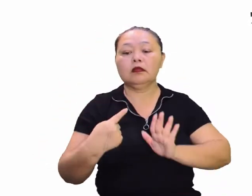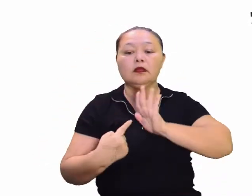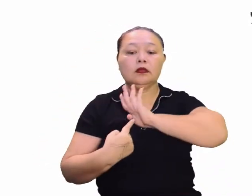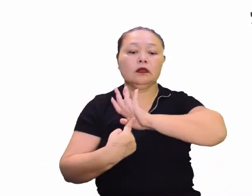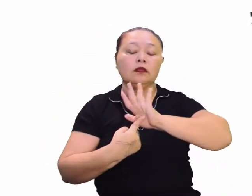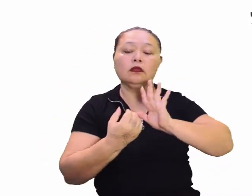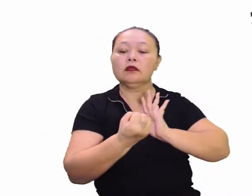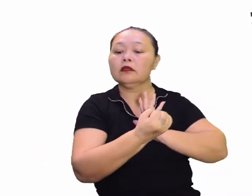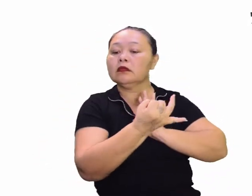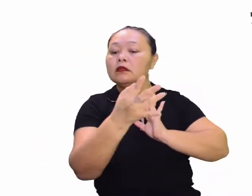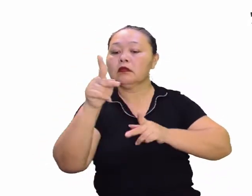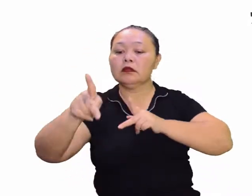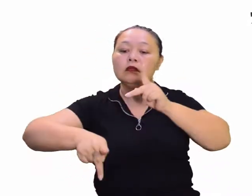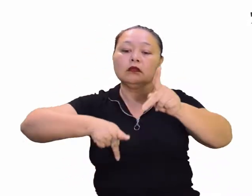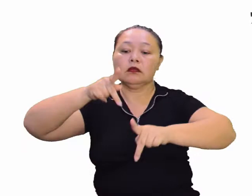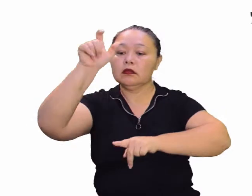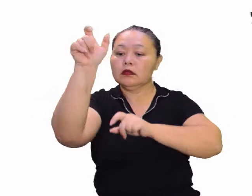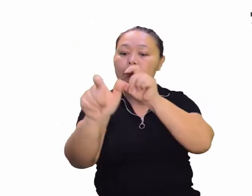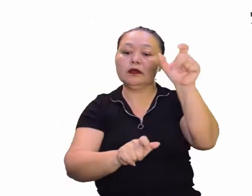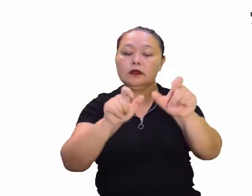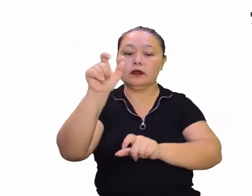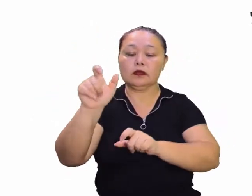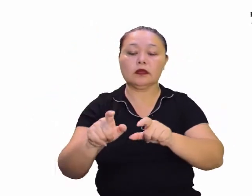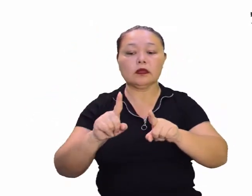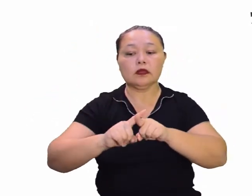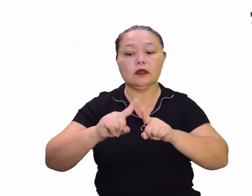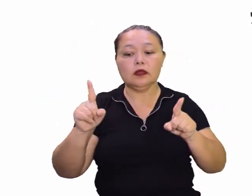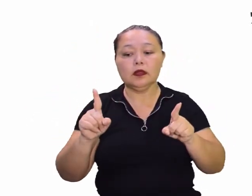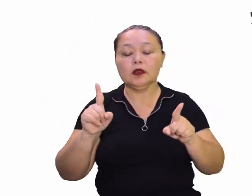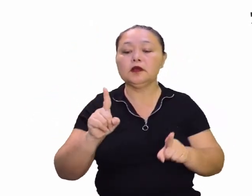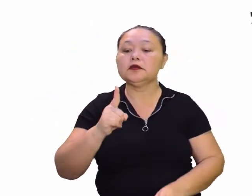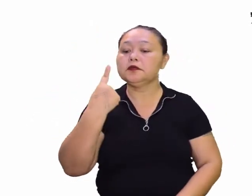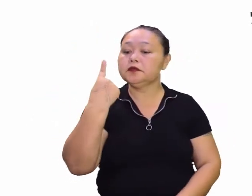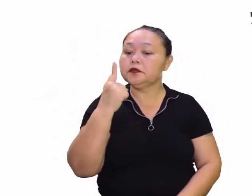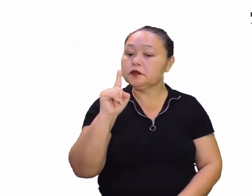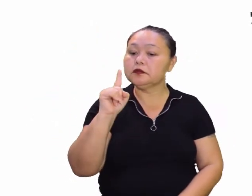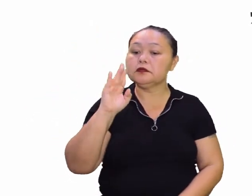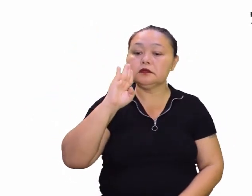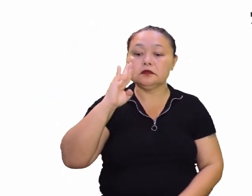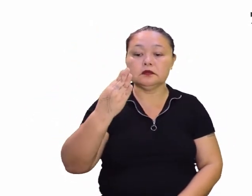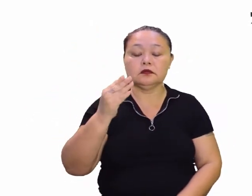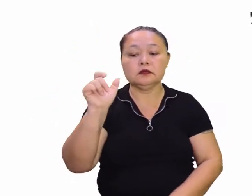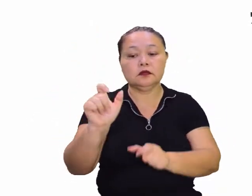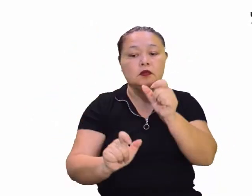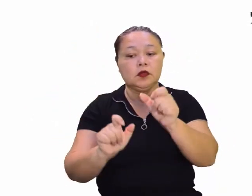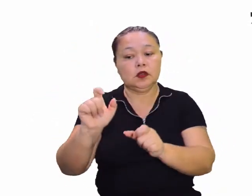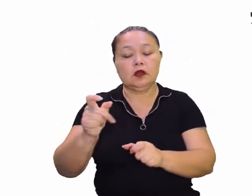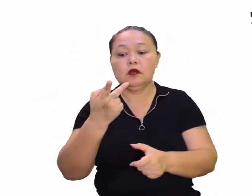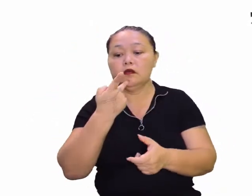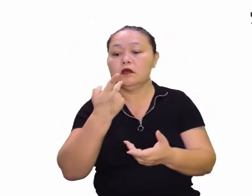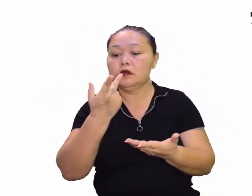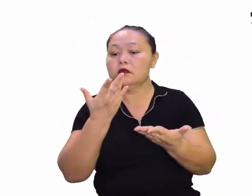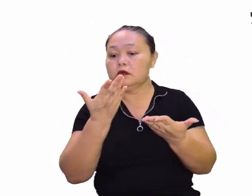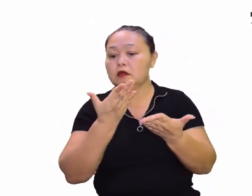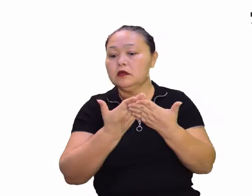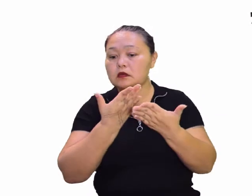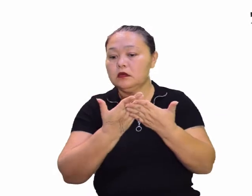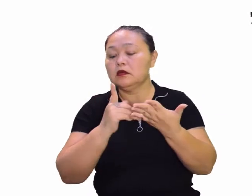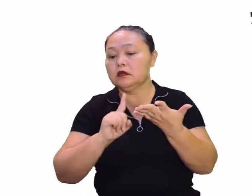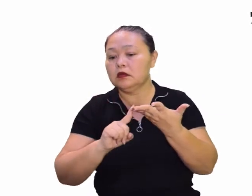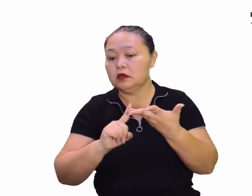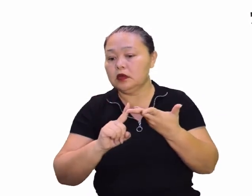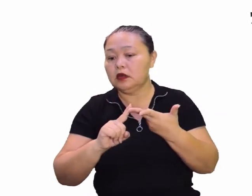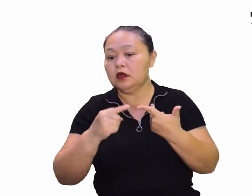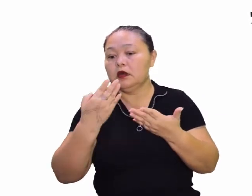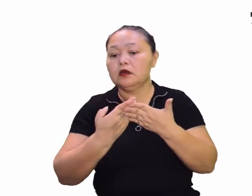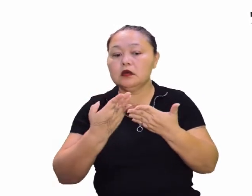uma numerosa população. Mais de 1 bilhão de habitantes. Exato, já falei em várias aulas, quando a gente